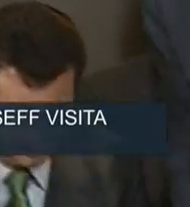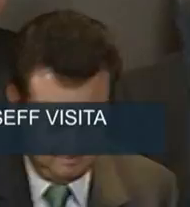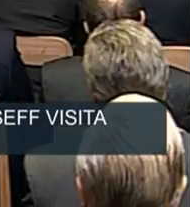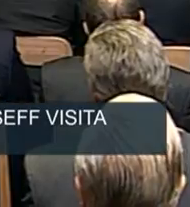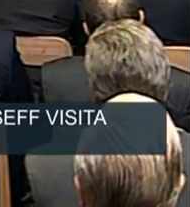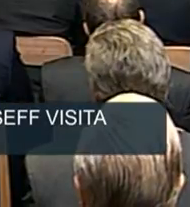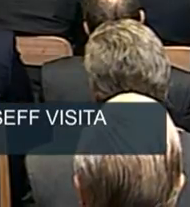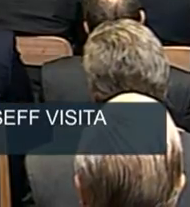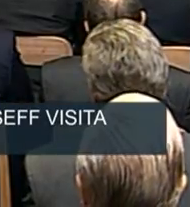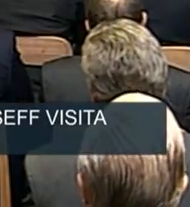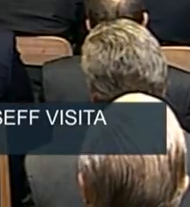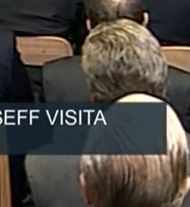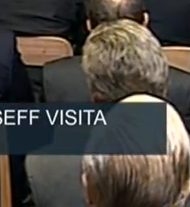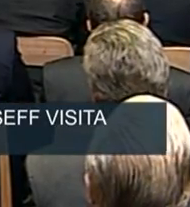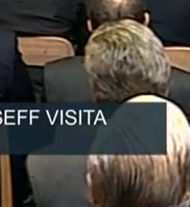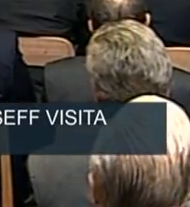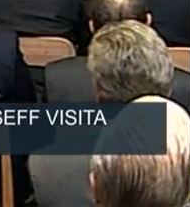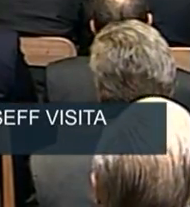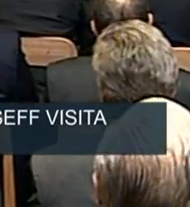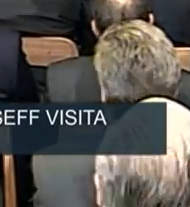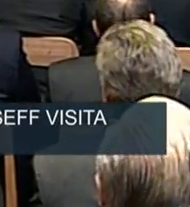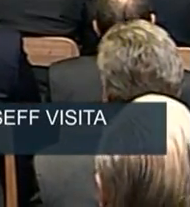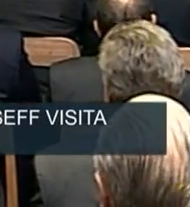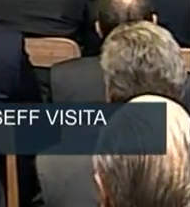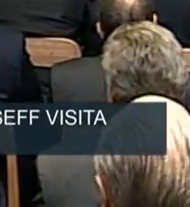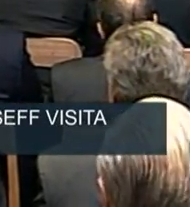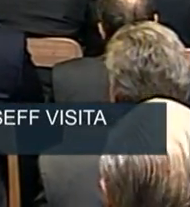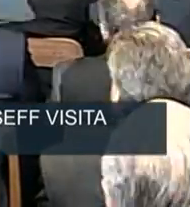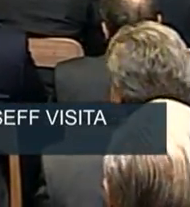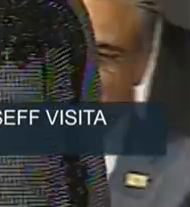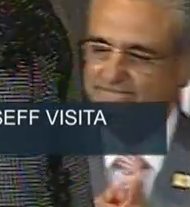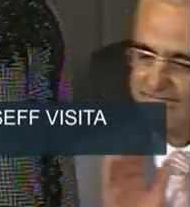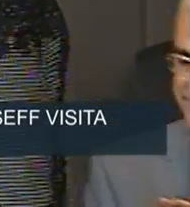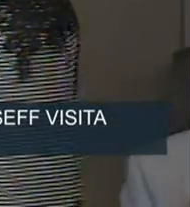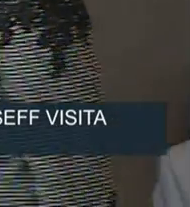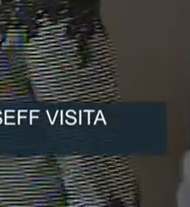Com a palavra, a presidenta da República, Dilma Rousseff.